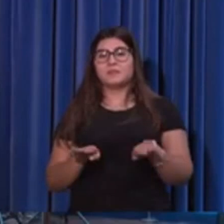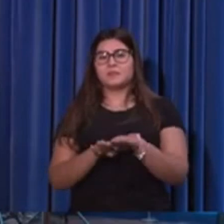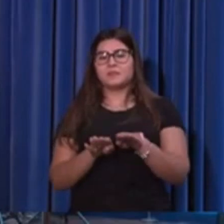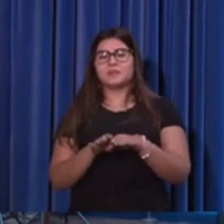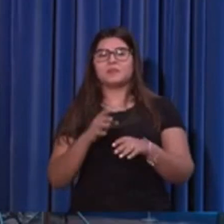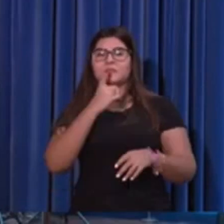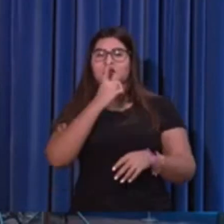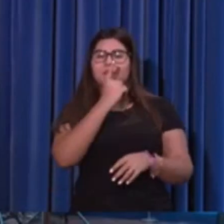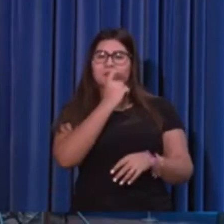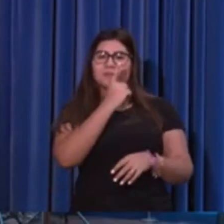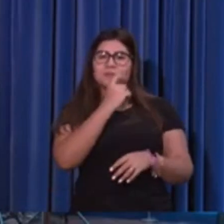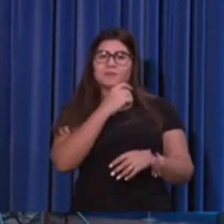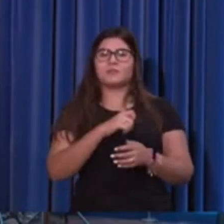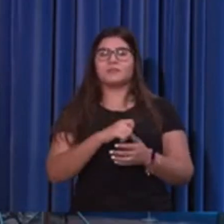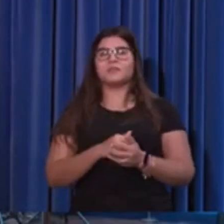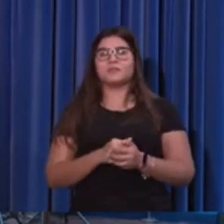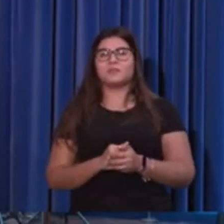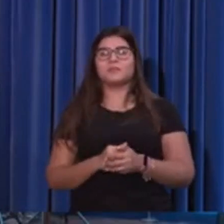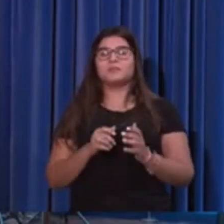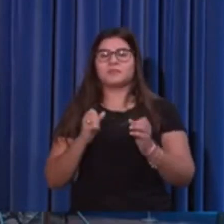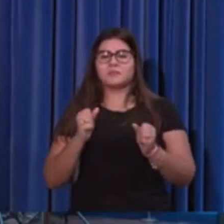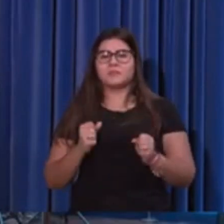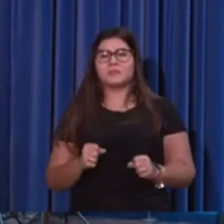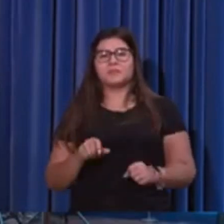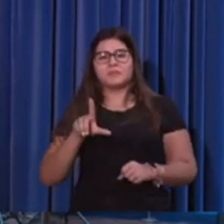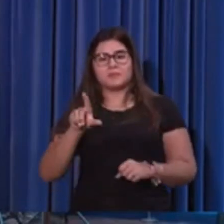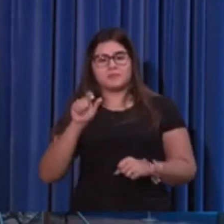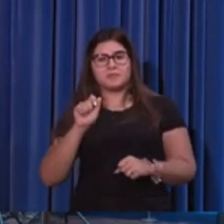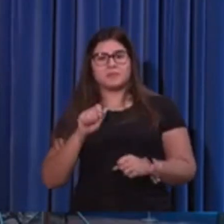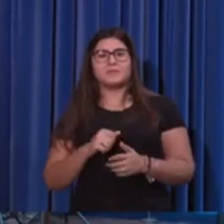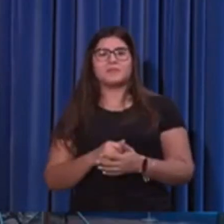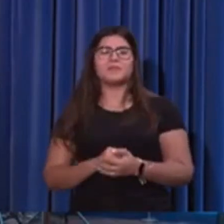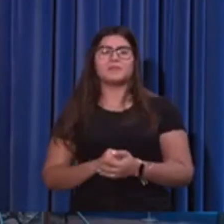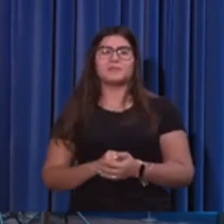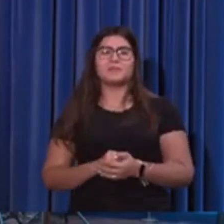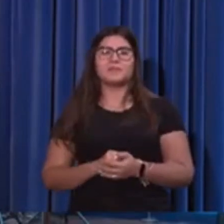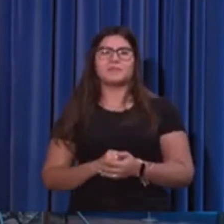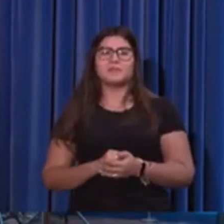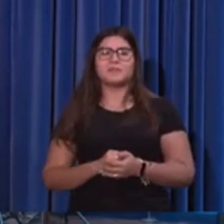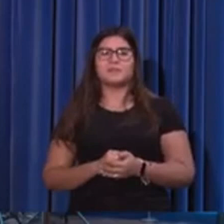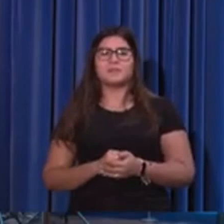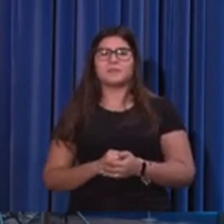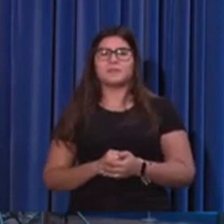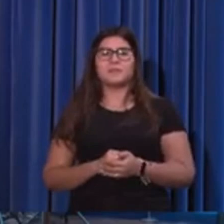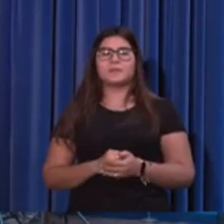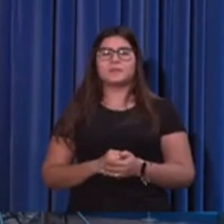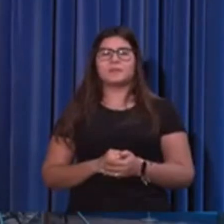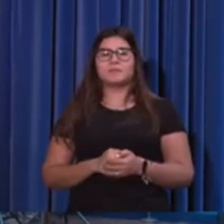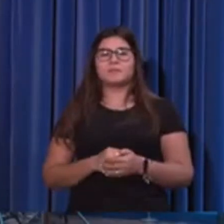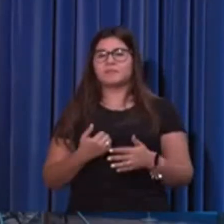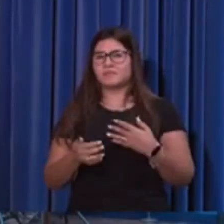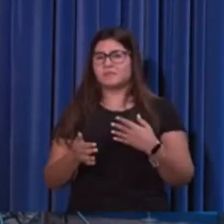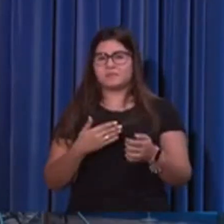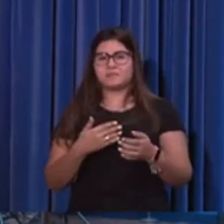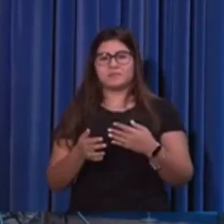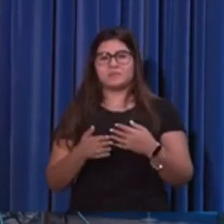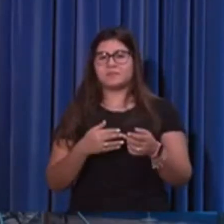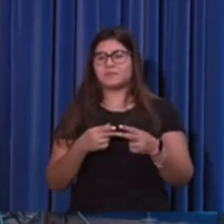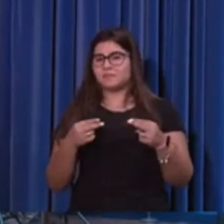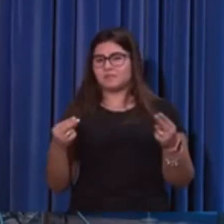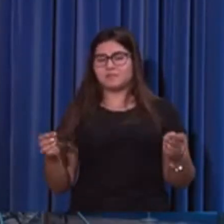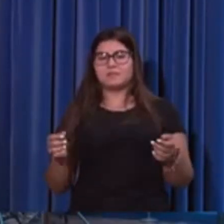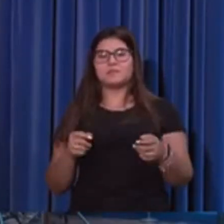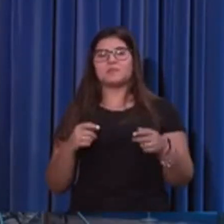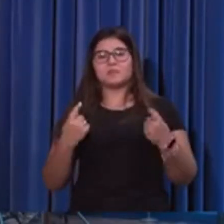tem um bebedouro com copo, você pode ali utilizar o copo descartável. E assim, qualquer necessidade que você tiver, temos os